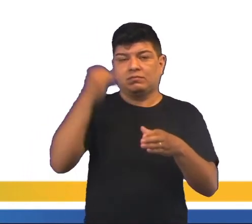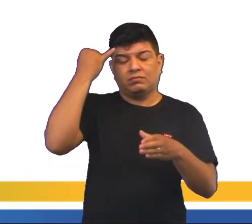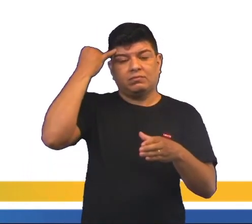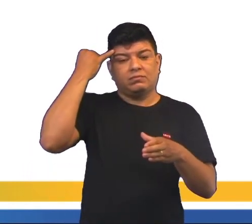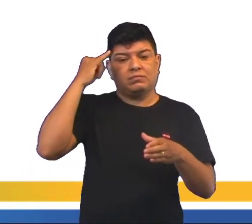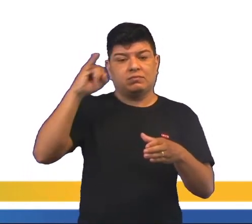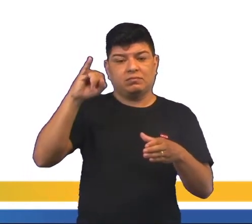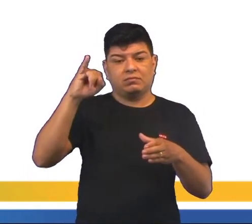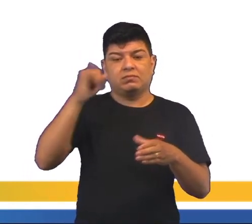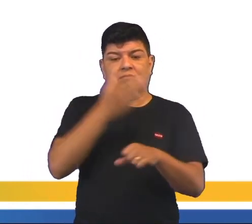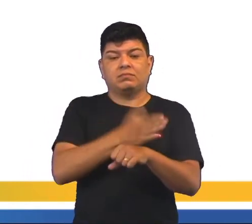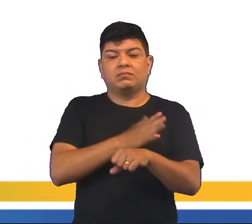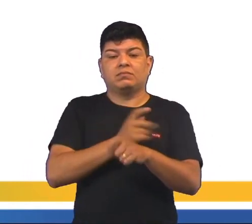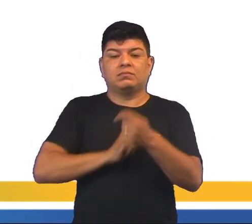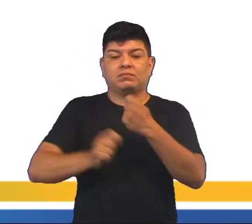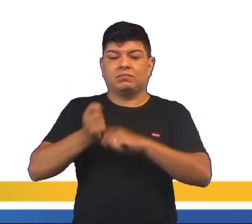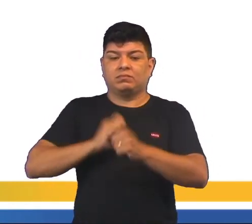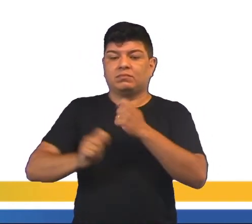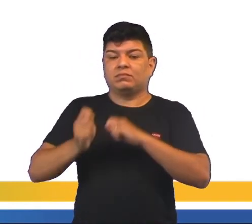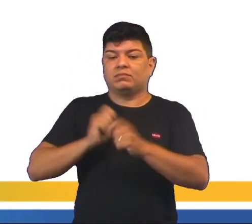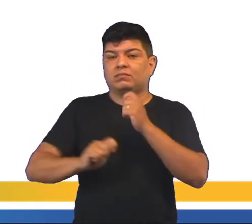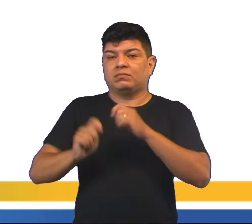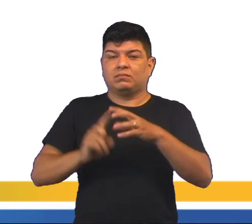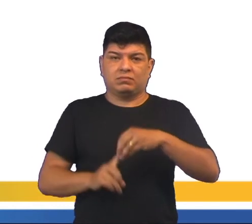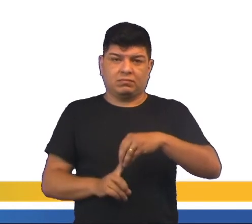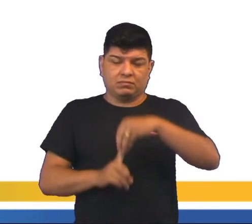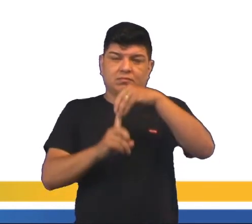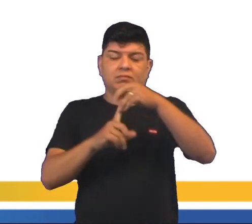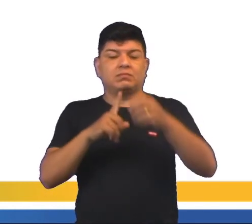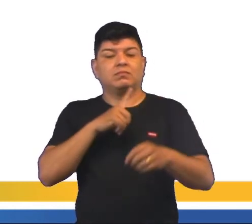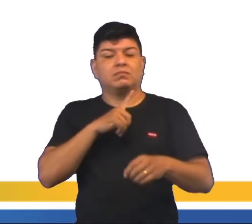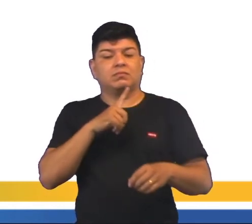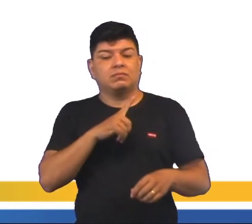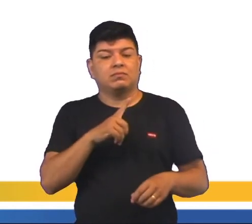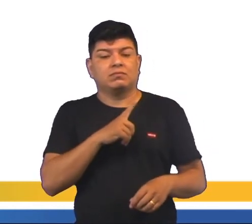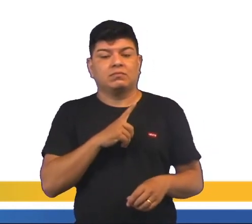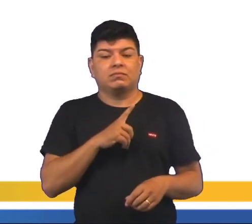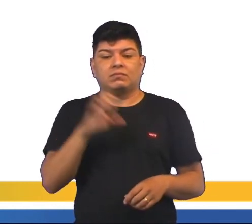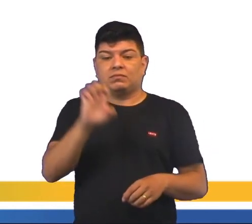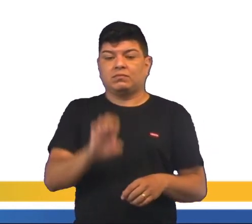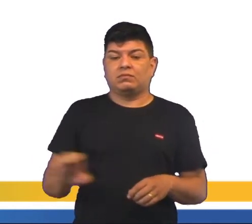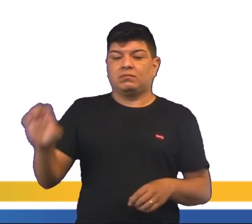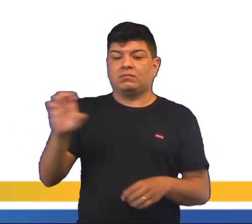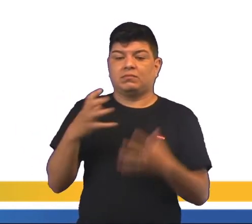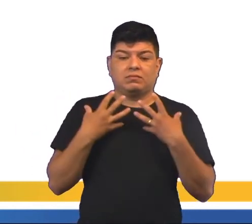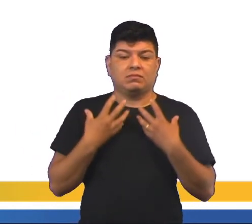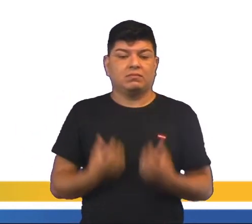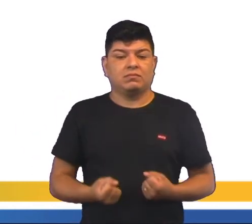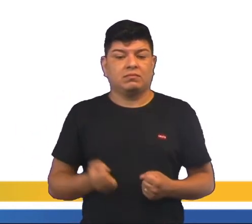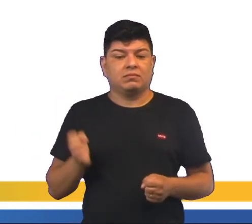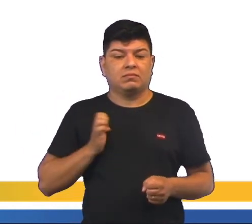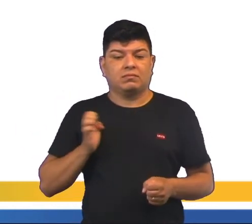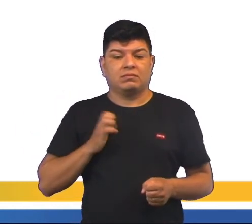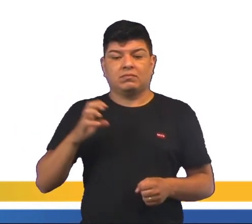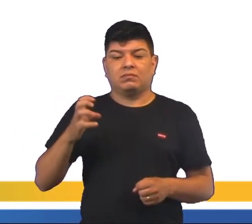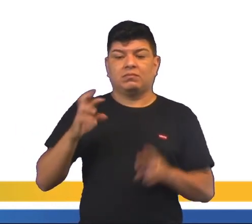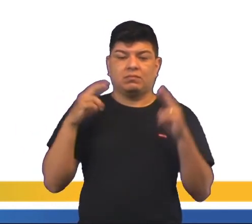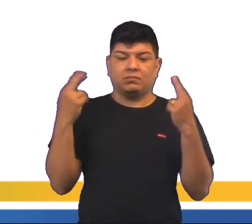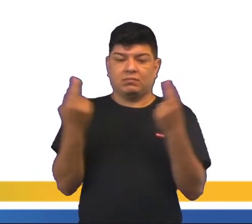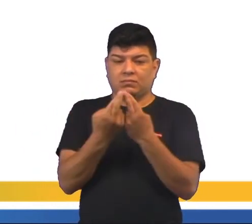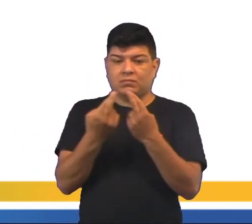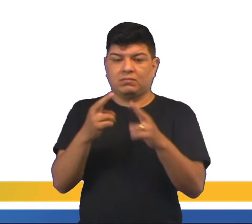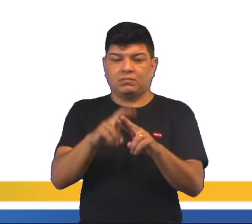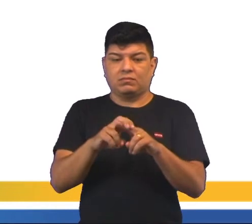Mercantilismo foi um conjunto de ideias e práticas econômicas, né, que as monarquias absolutistas europeias adotaram, né, para enriquecer o reino,